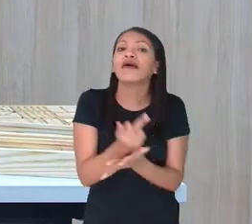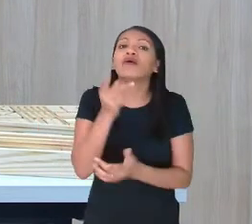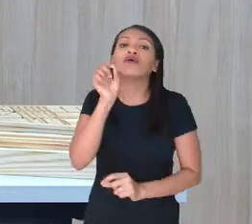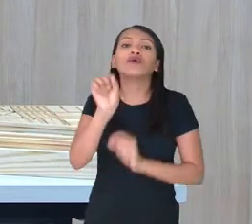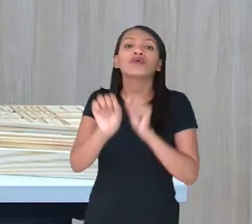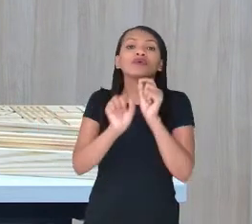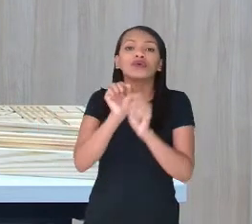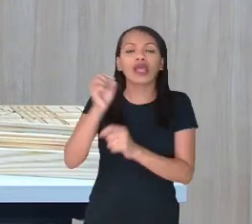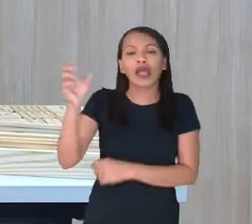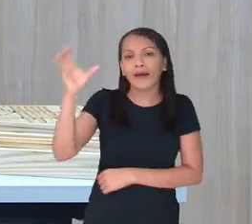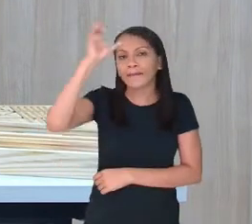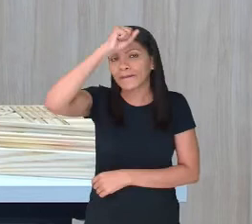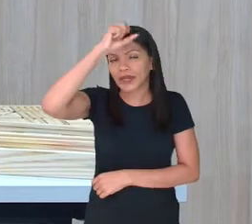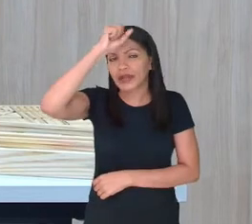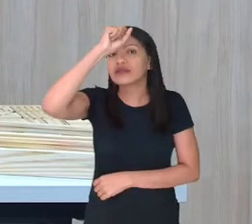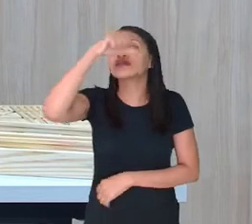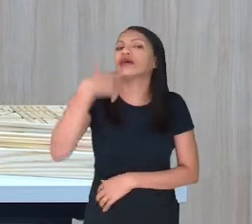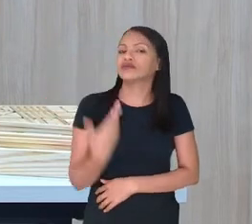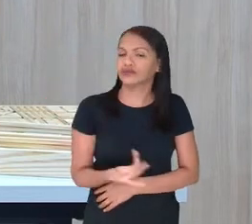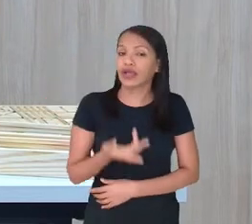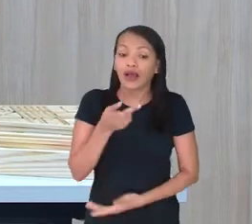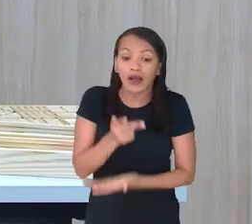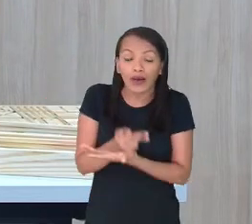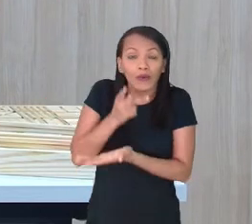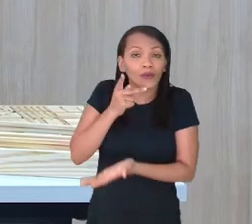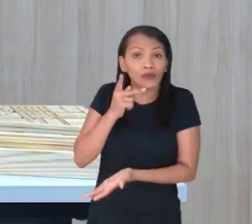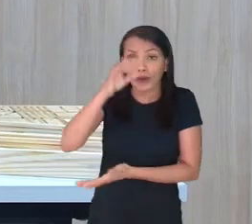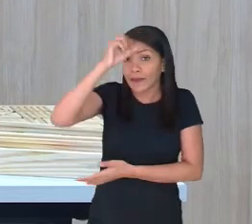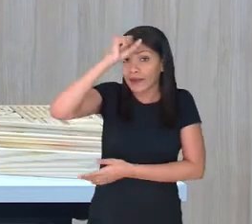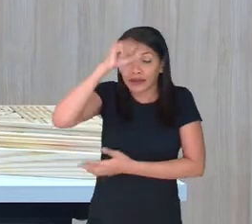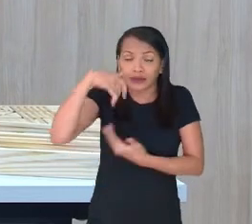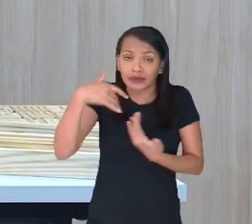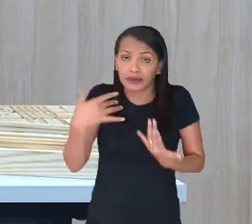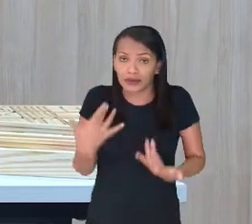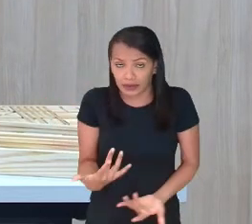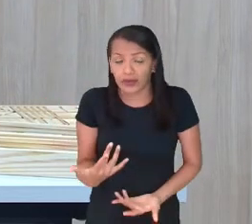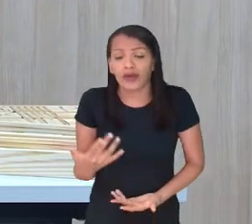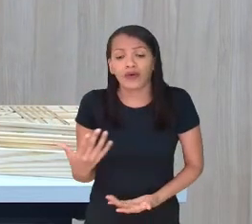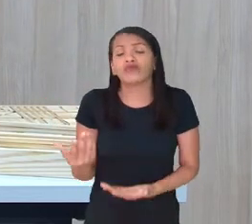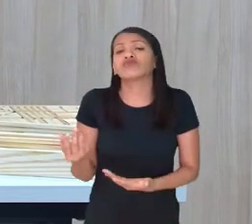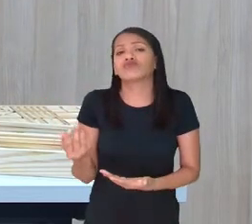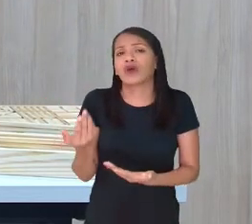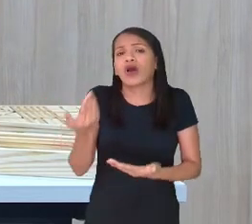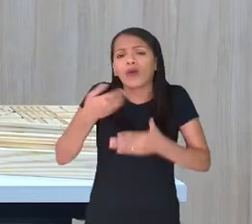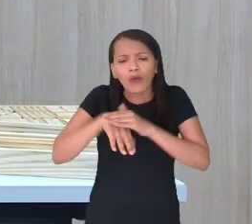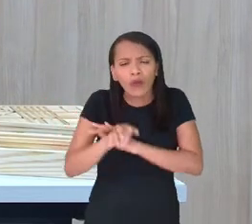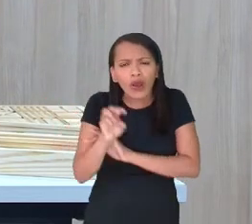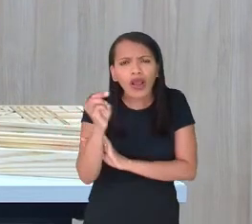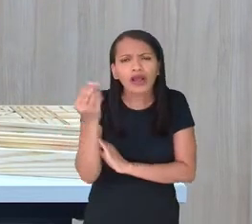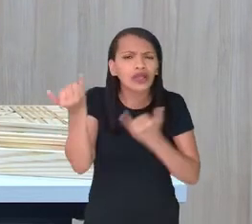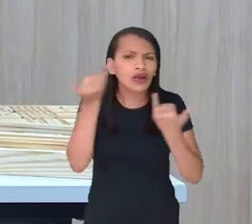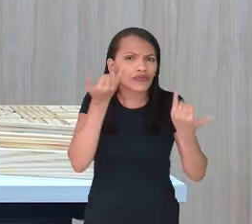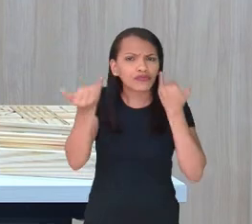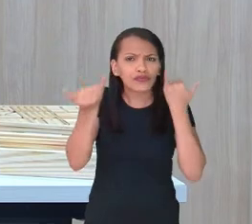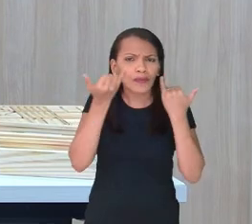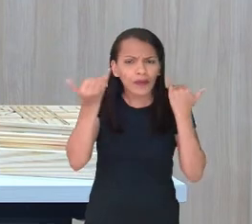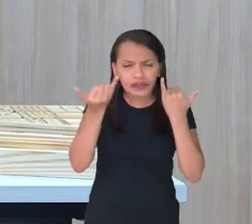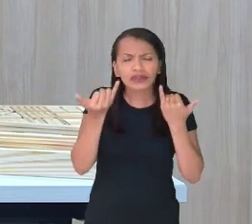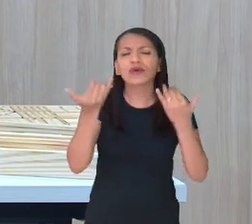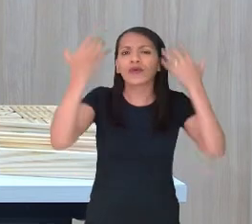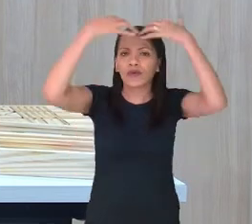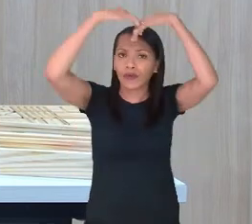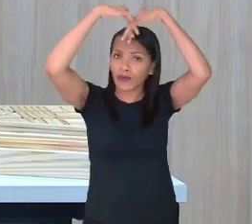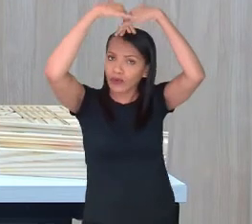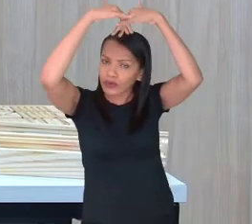a aprendizagem. Ali a aprendizagem aconteceu. No momento em que ela guarda essa informação, que o cérebro dela guarda